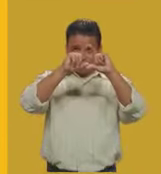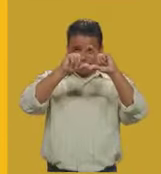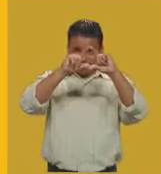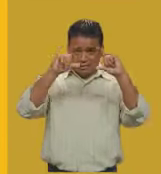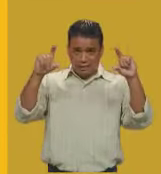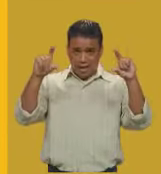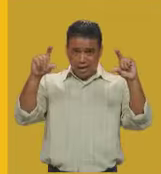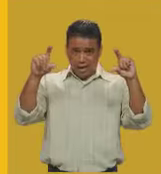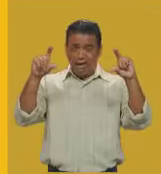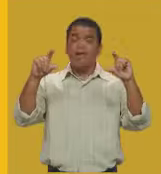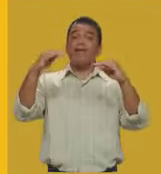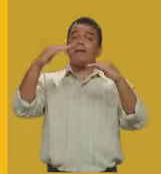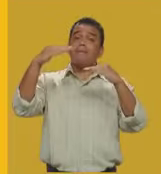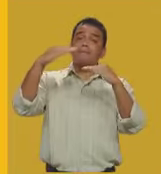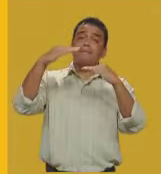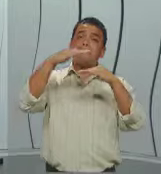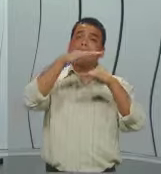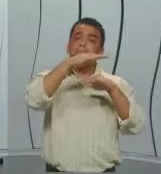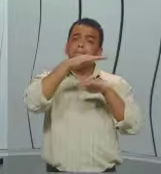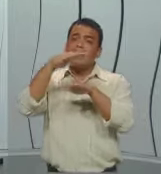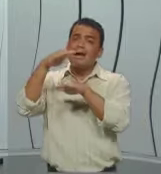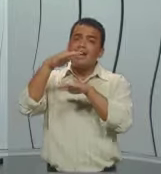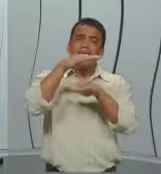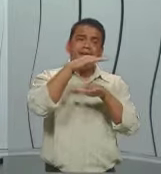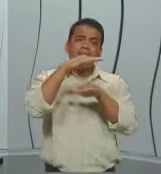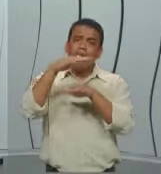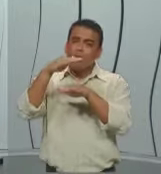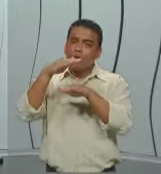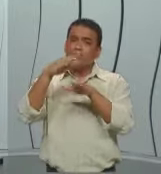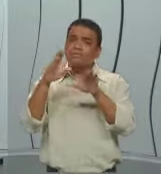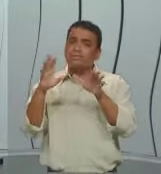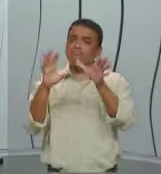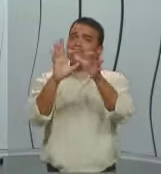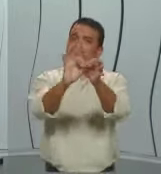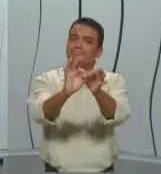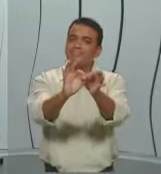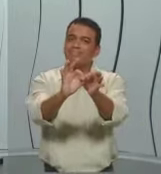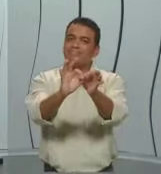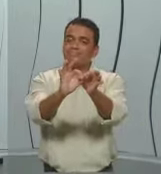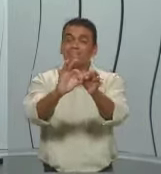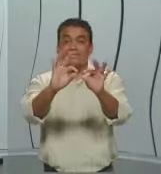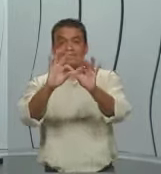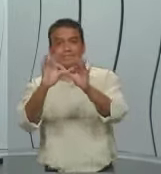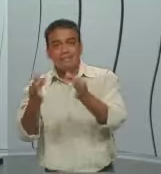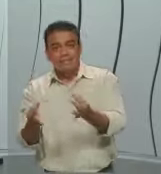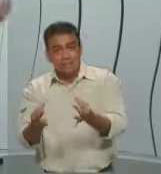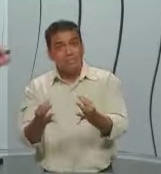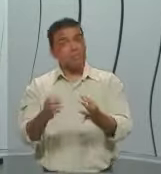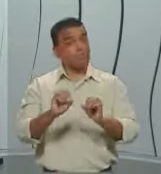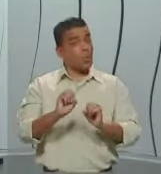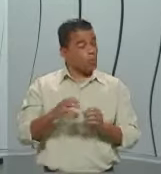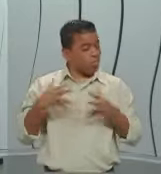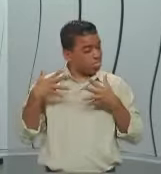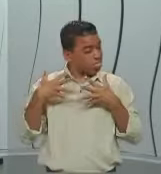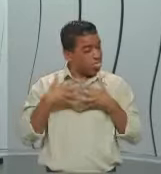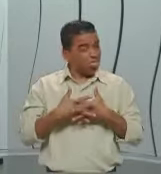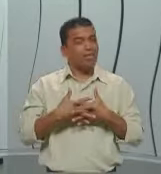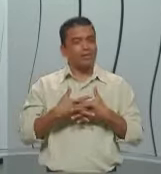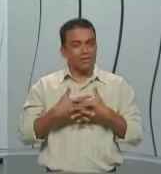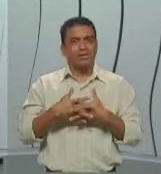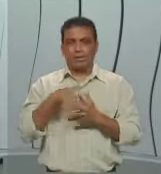só usá-las com atenção que você resolve qualquer circuito misto. Mesmo circuitos simples ou até circuitos bem complexos, dá para